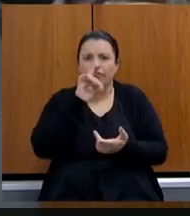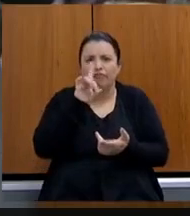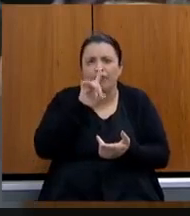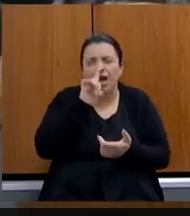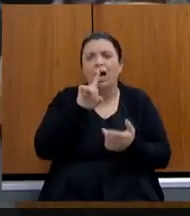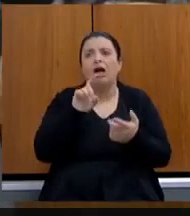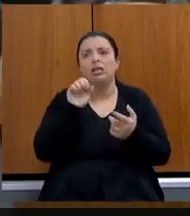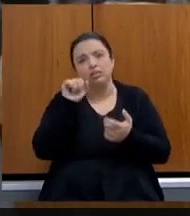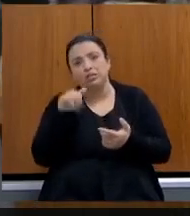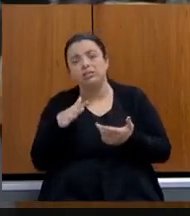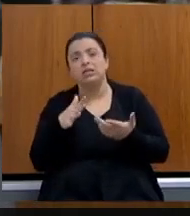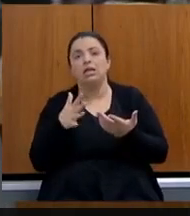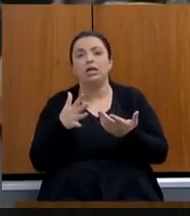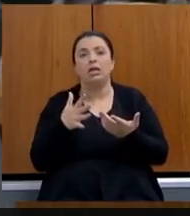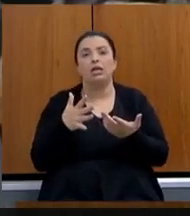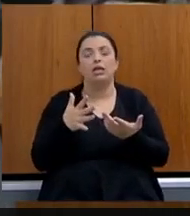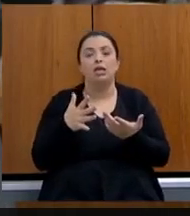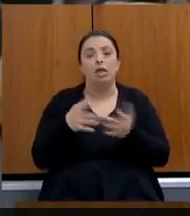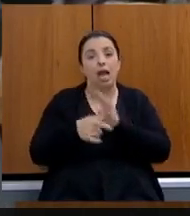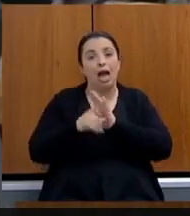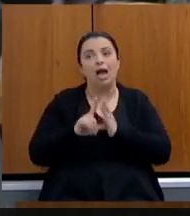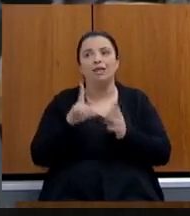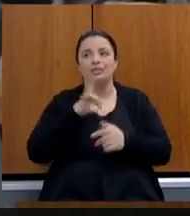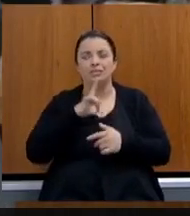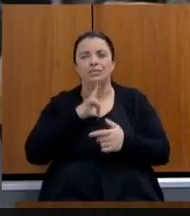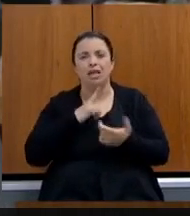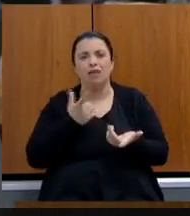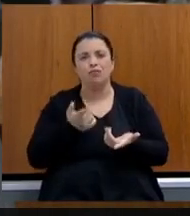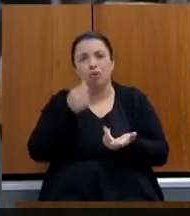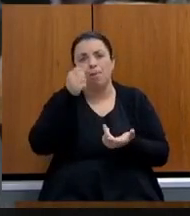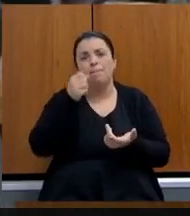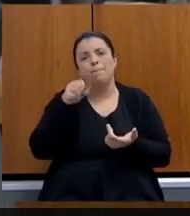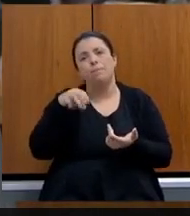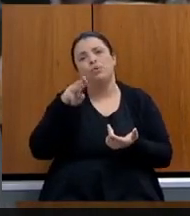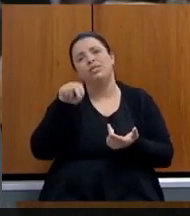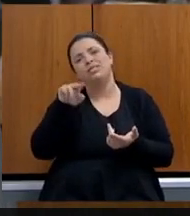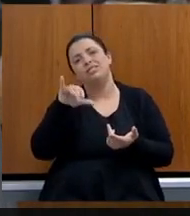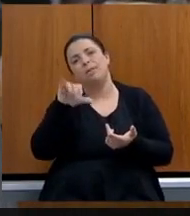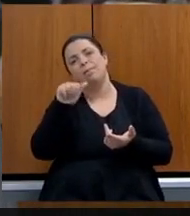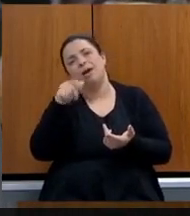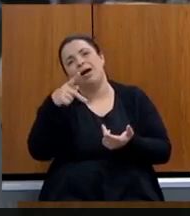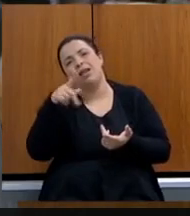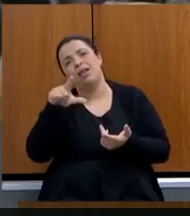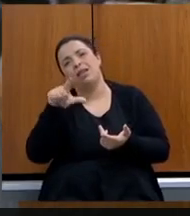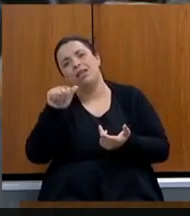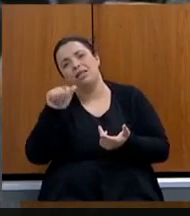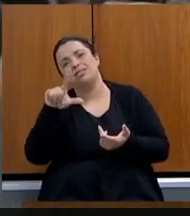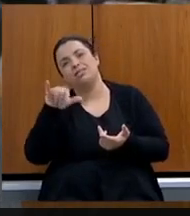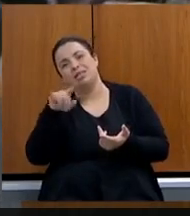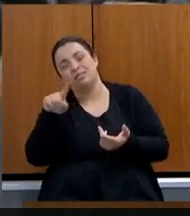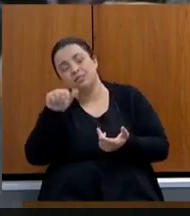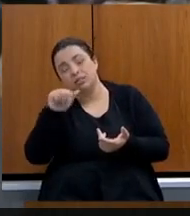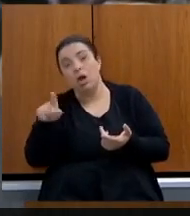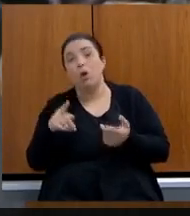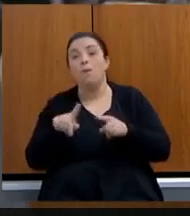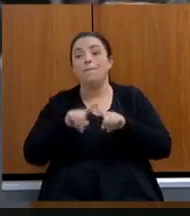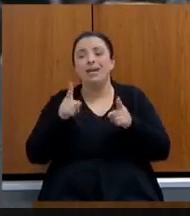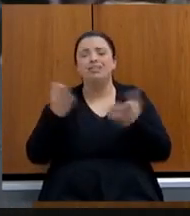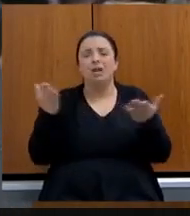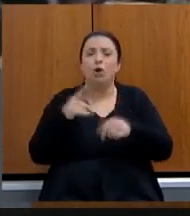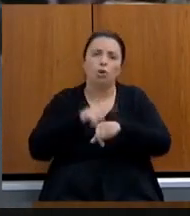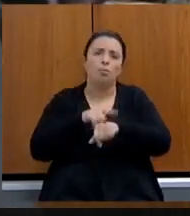de municipalização bom né É E acho que era o momento de fazer sobre a questão da